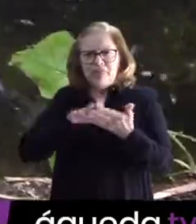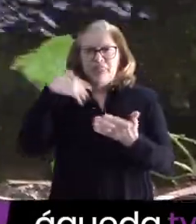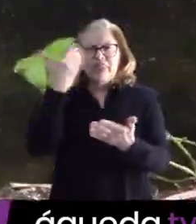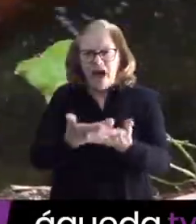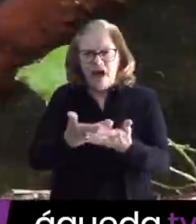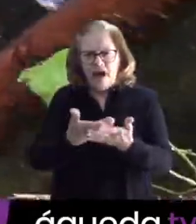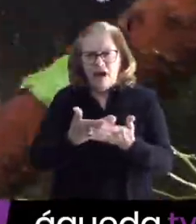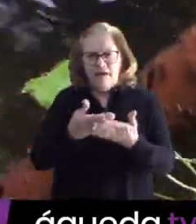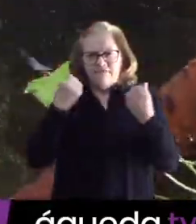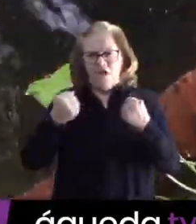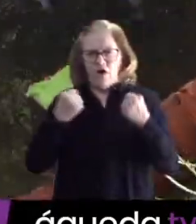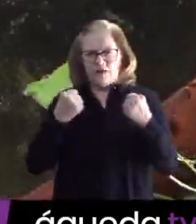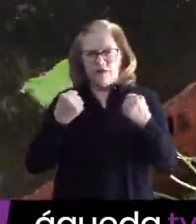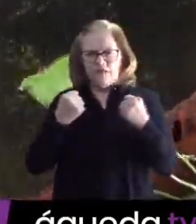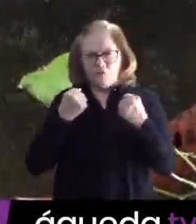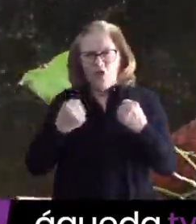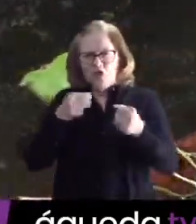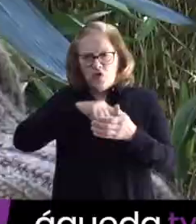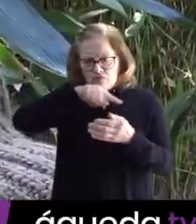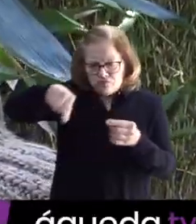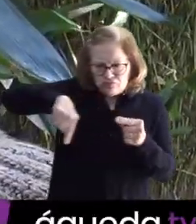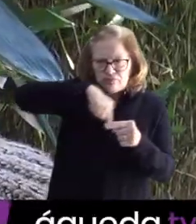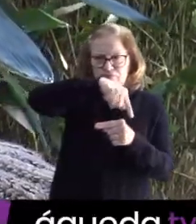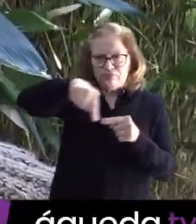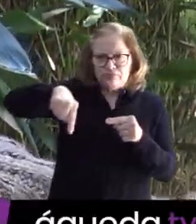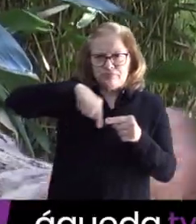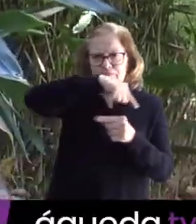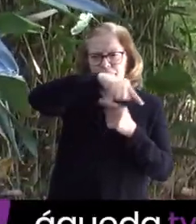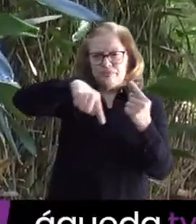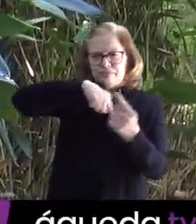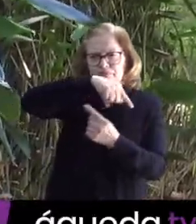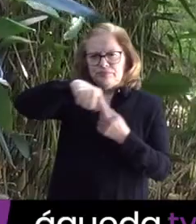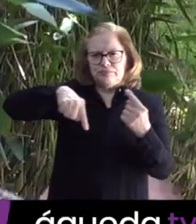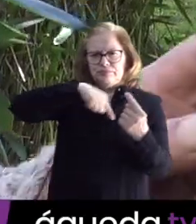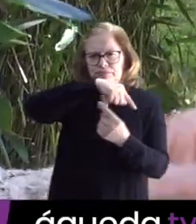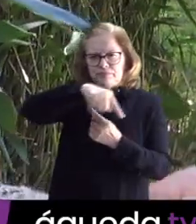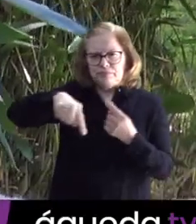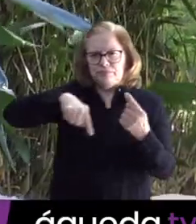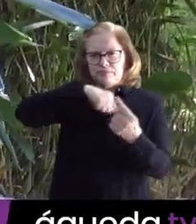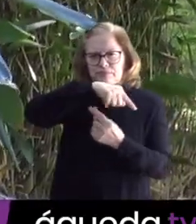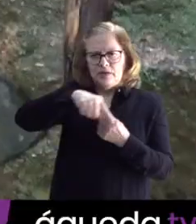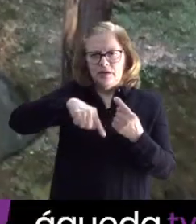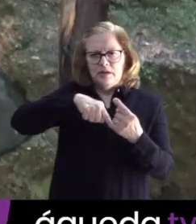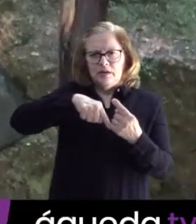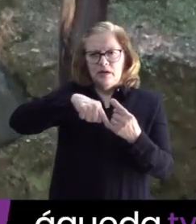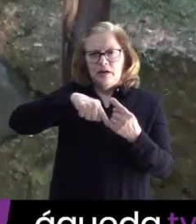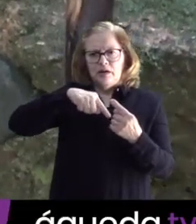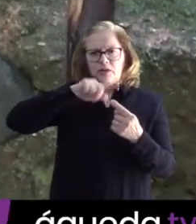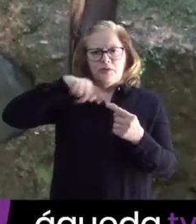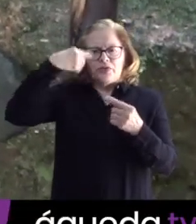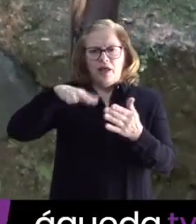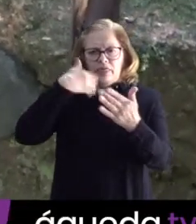dá a pressão a um rodízio de rotação, em que depois transmite à